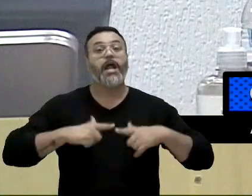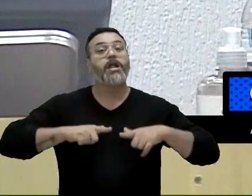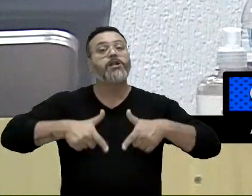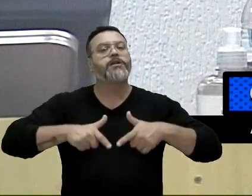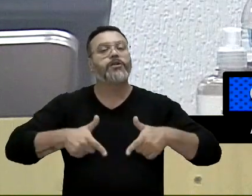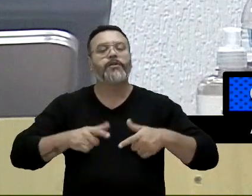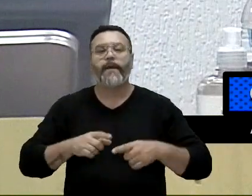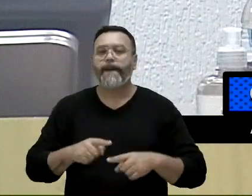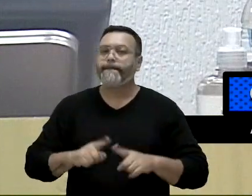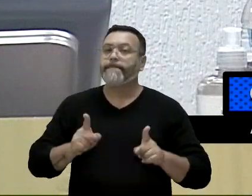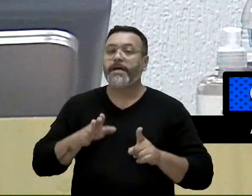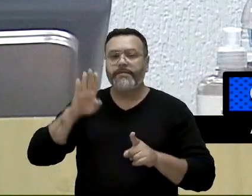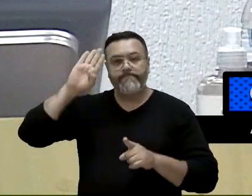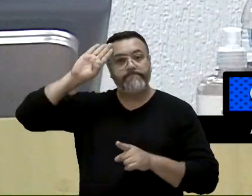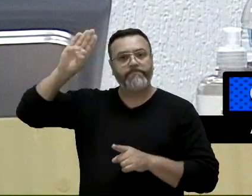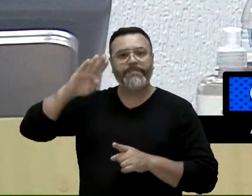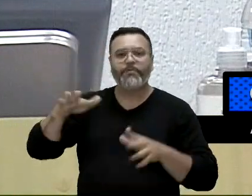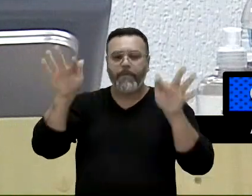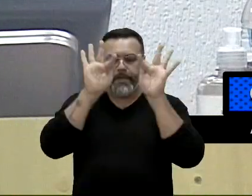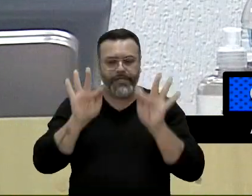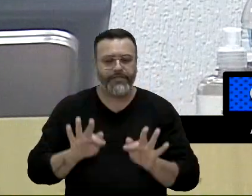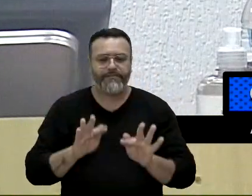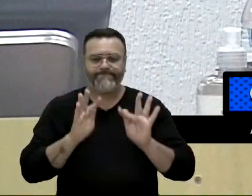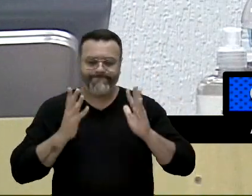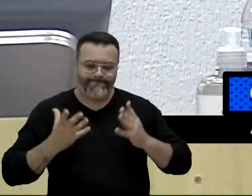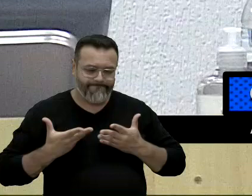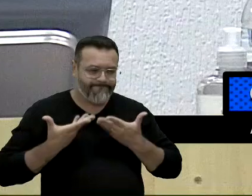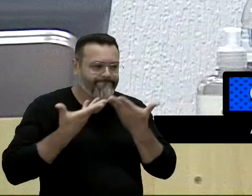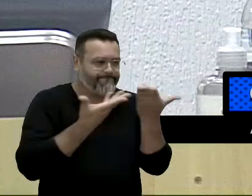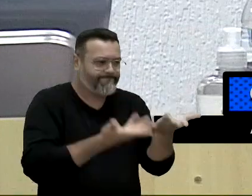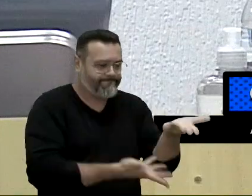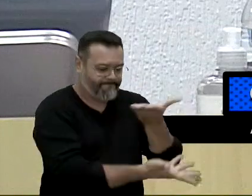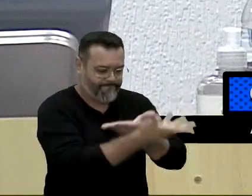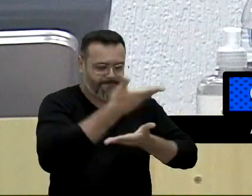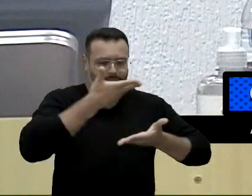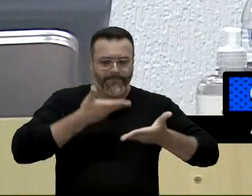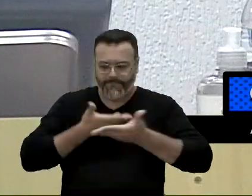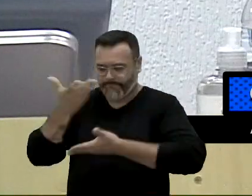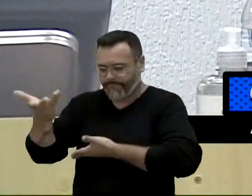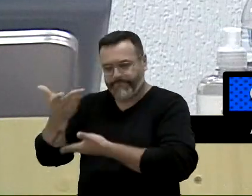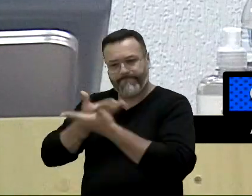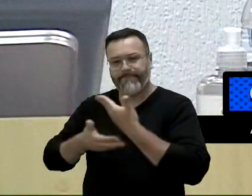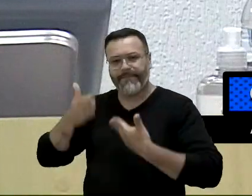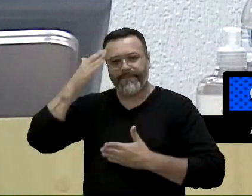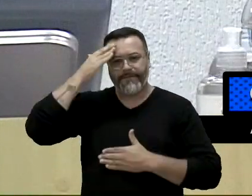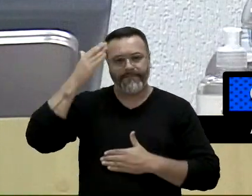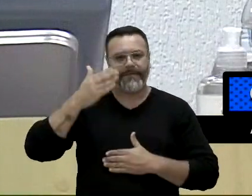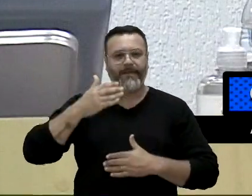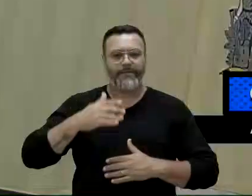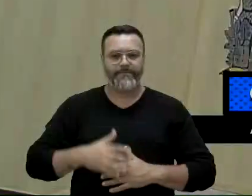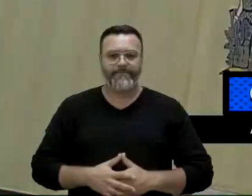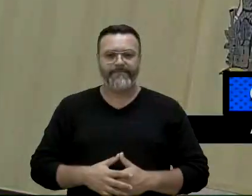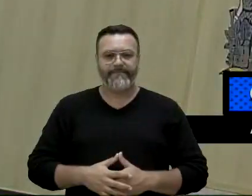as nossas felicidades, esse dom maravilhoso que Deus deu para a gente de ser mãe. Obrigada.